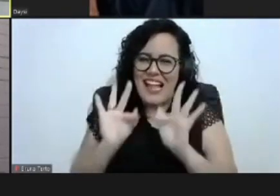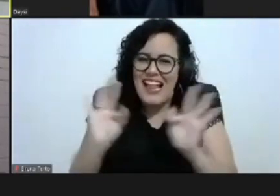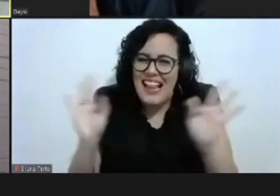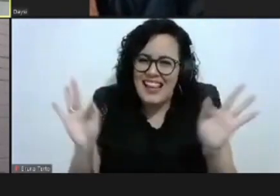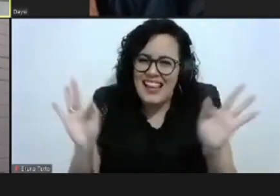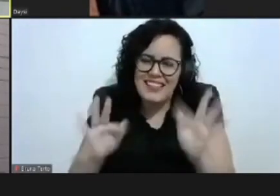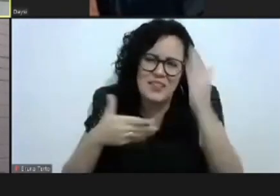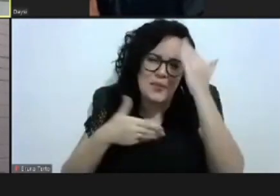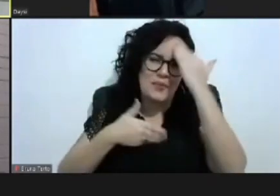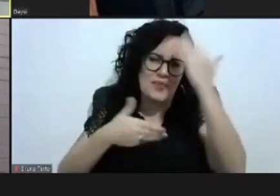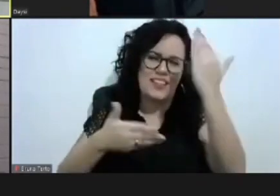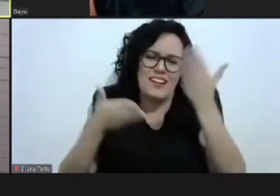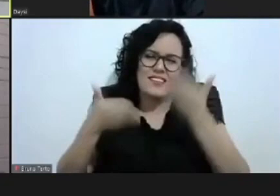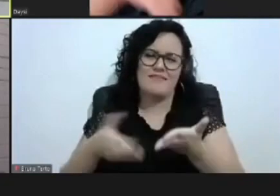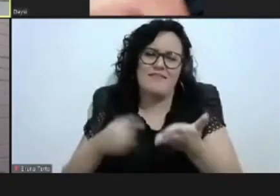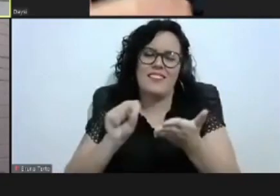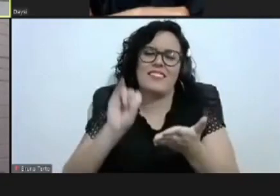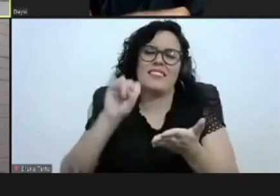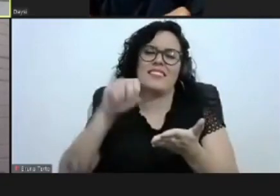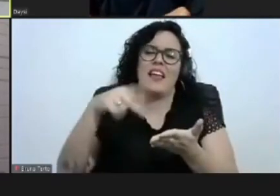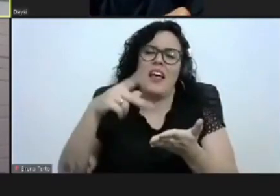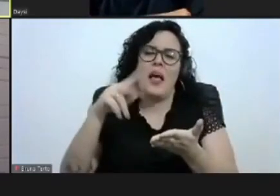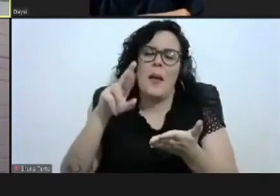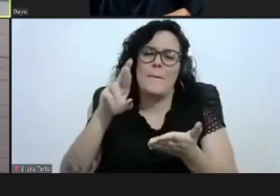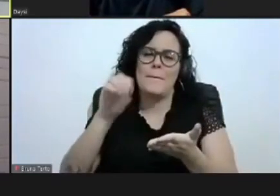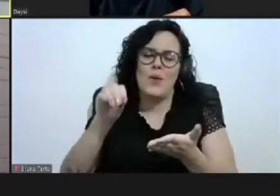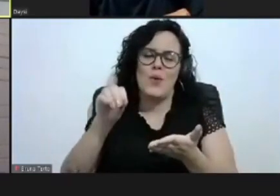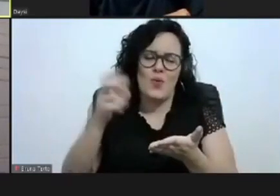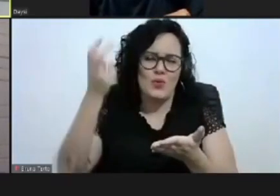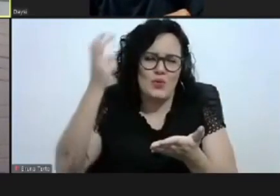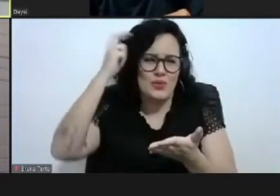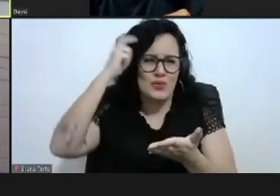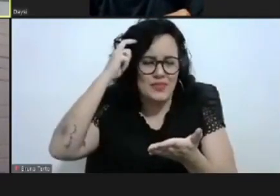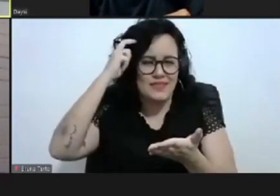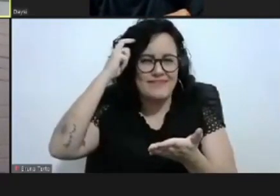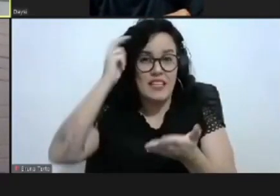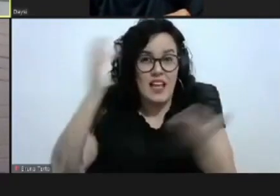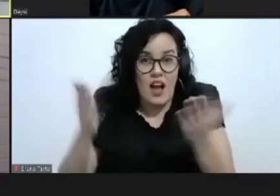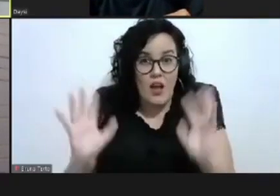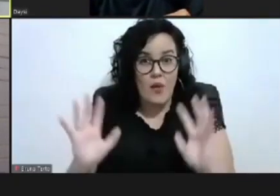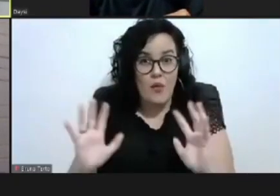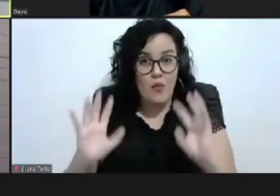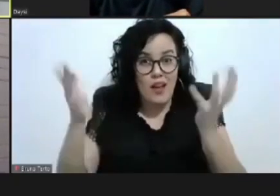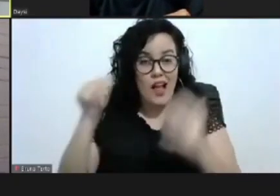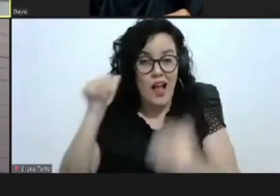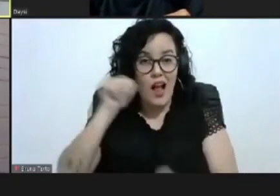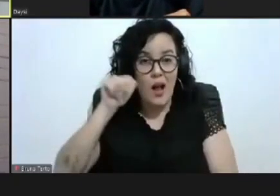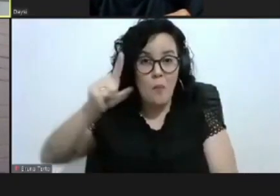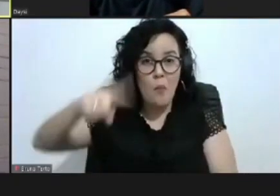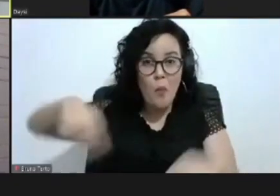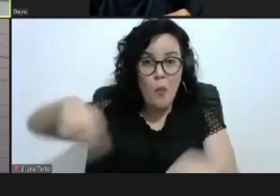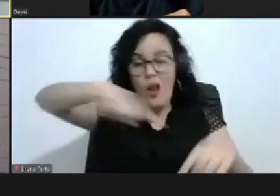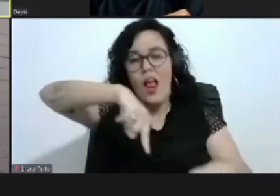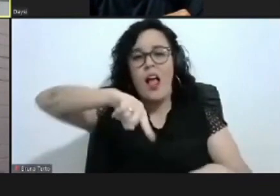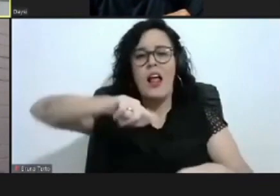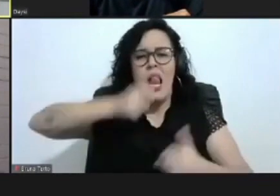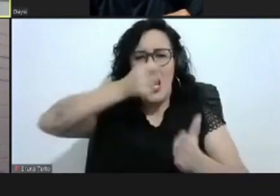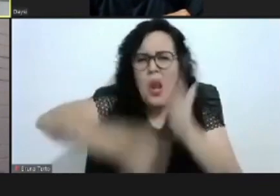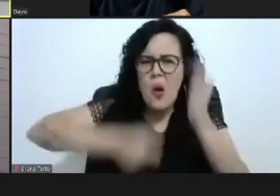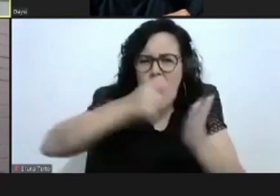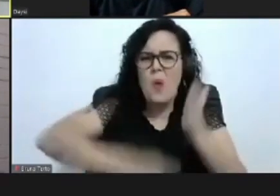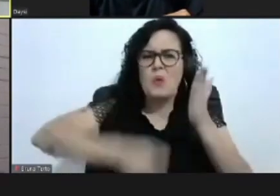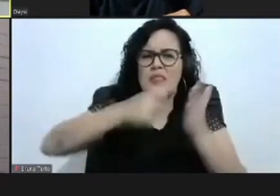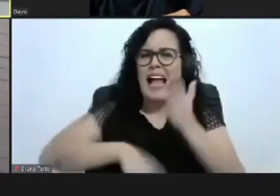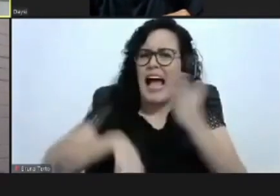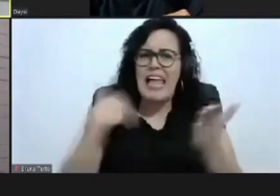Cultura por dar a oportunidade de mediar esse evento com mulheres que foram à luta, que vão à luta e que estão na